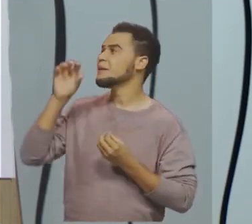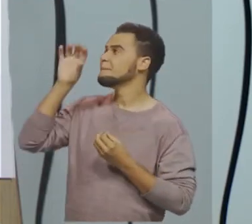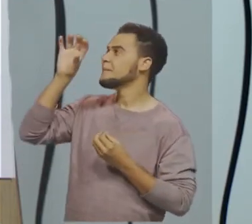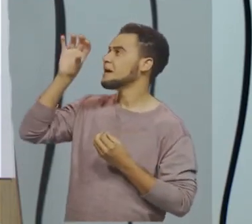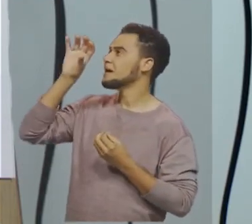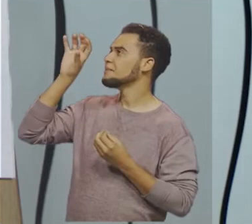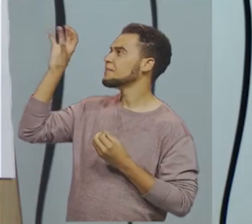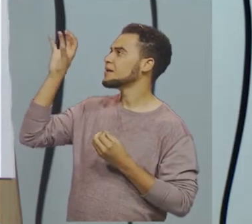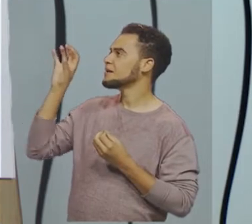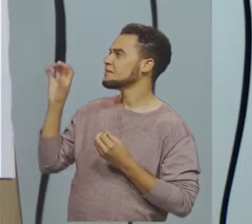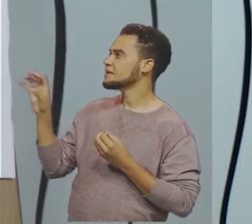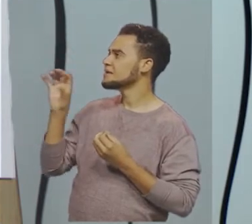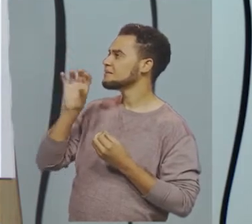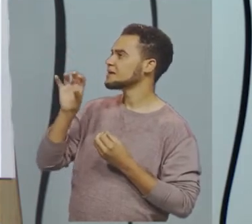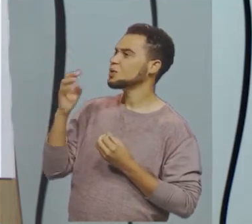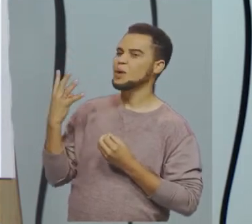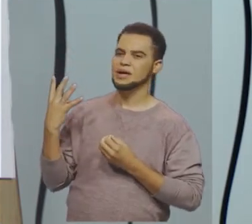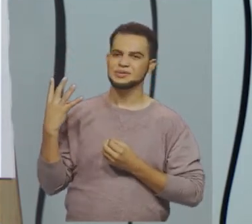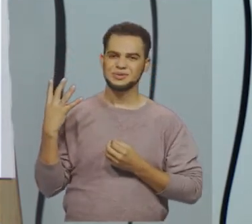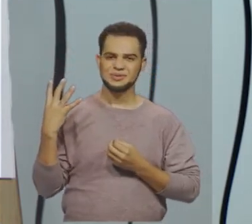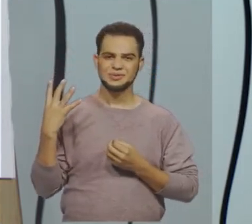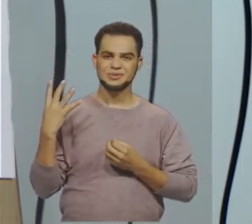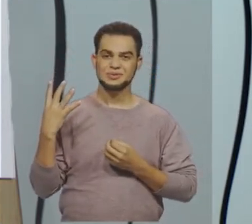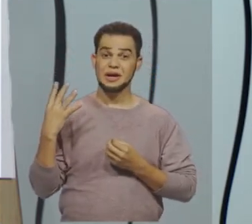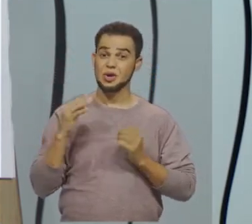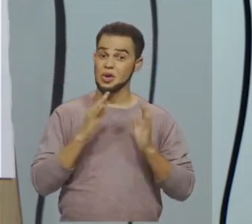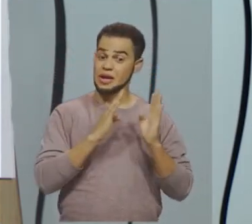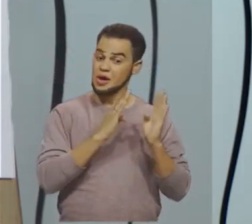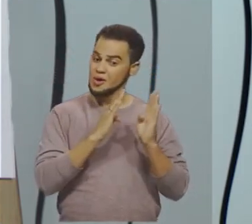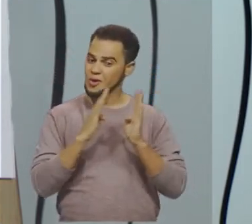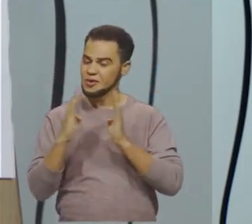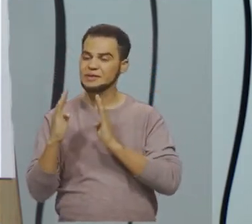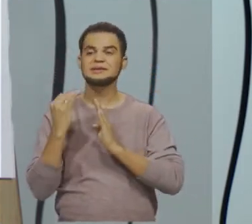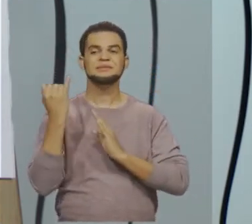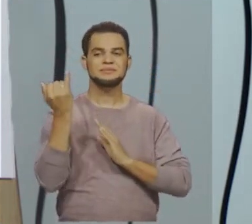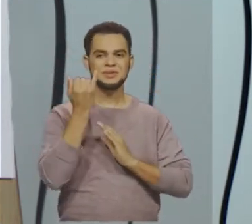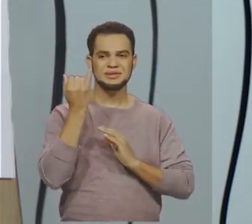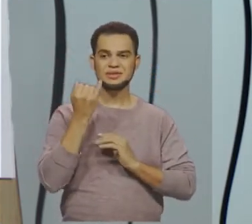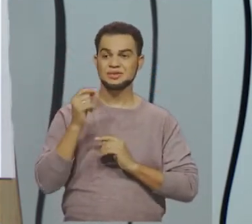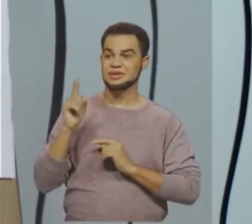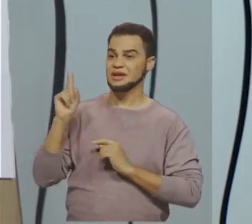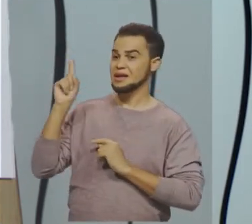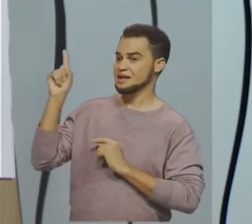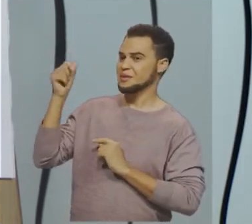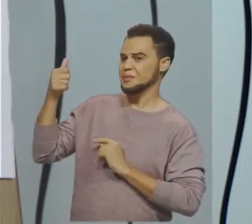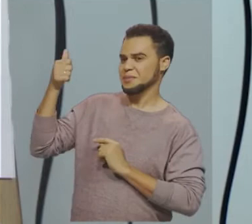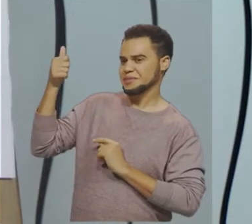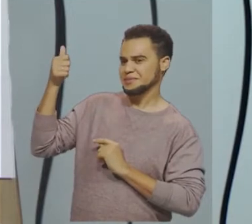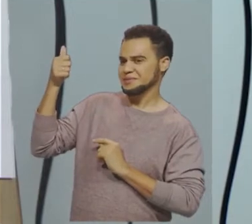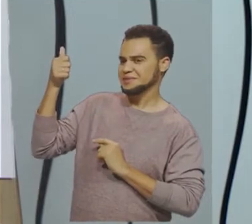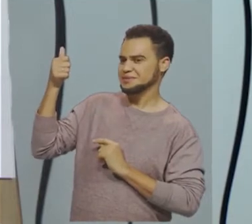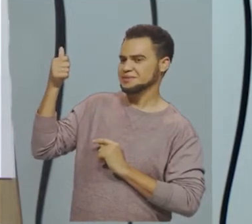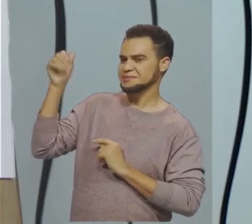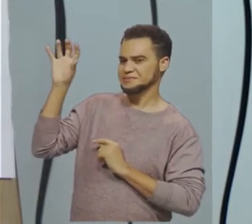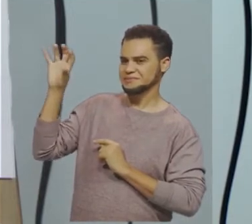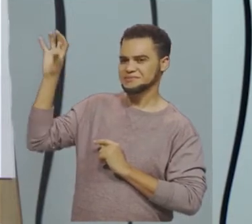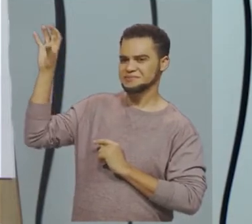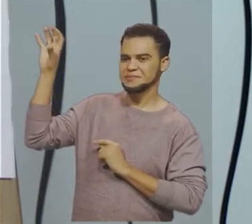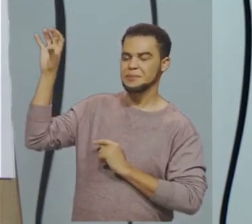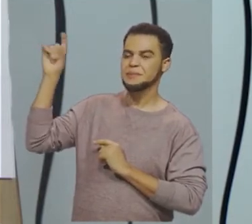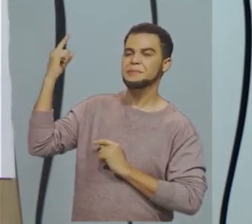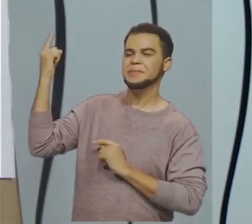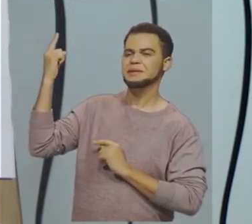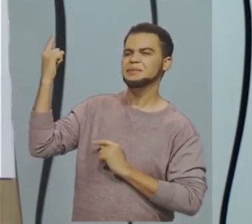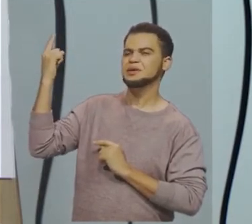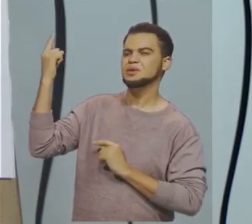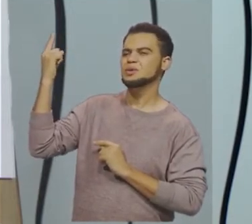ordem do quadrante é importante. Então, este é o primeiro quadrante. Nesse primeiro quadrante,